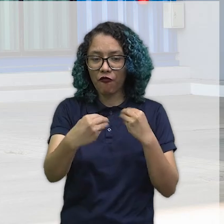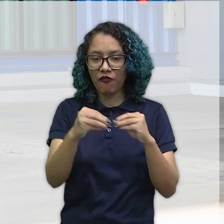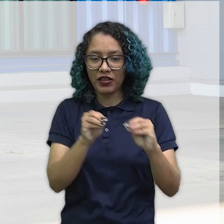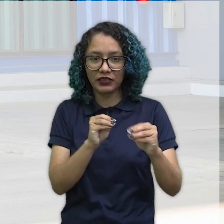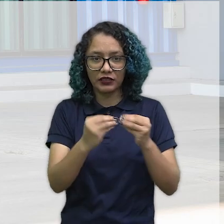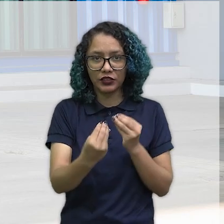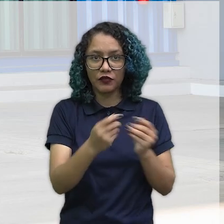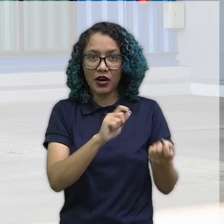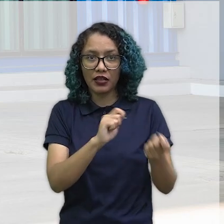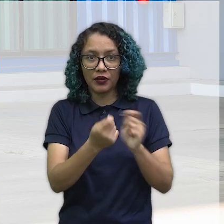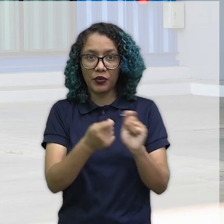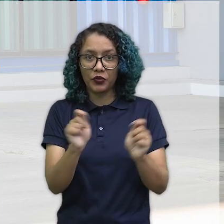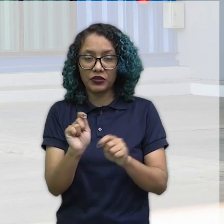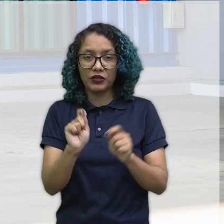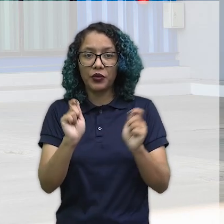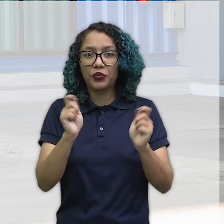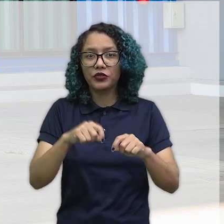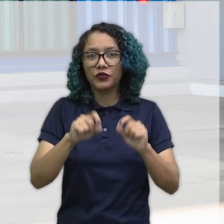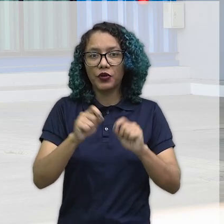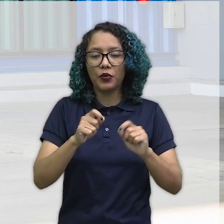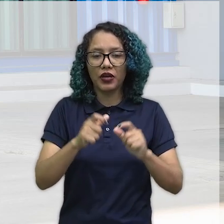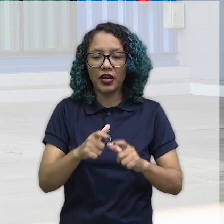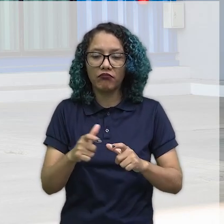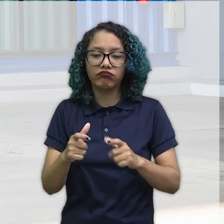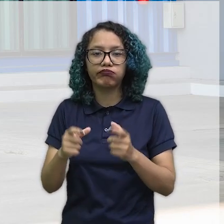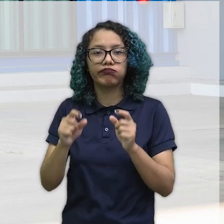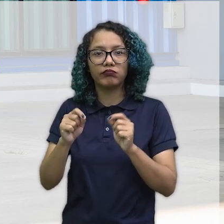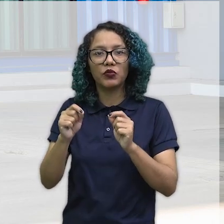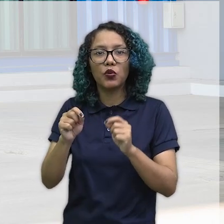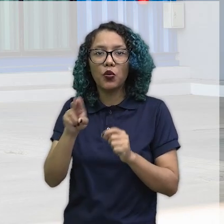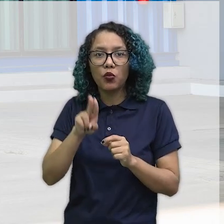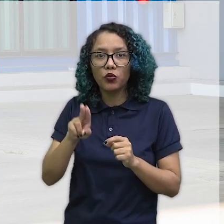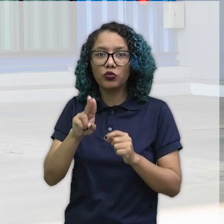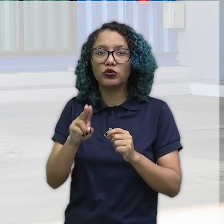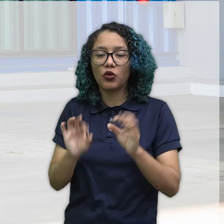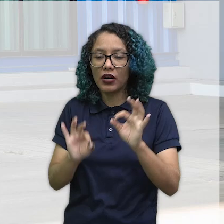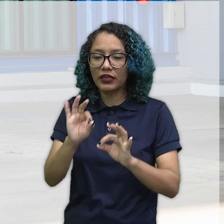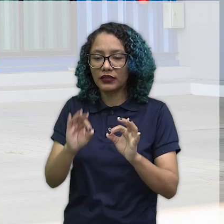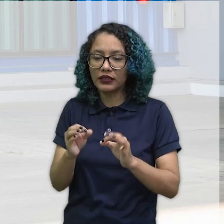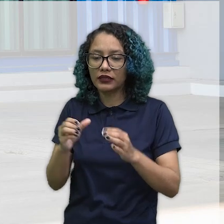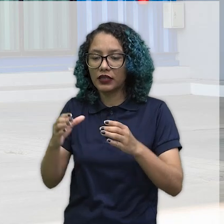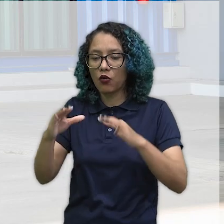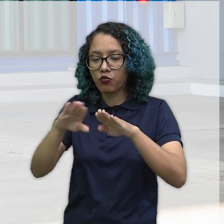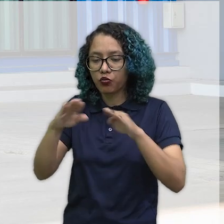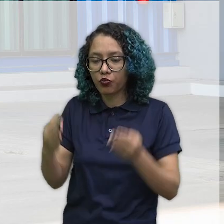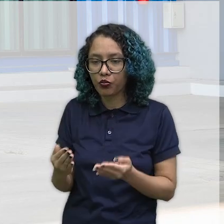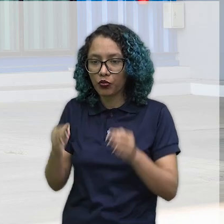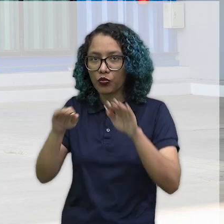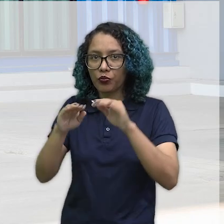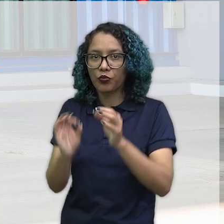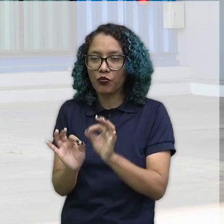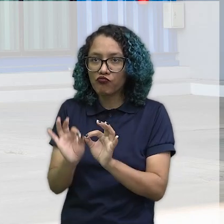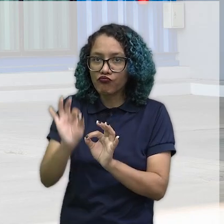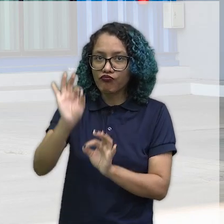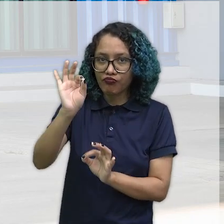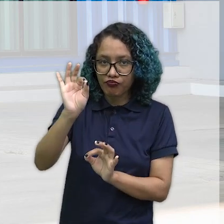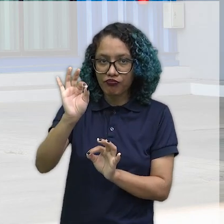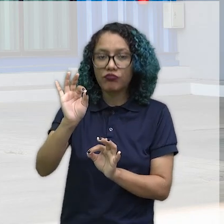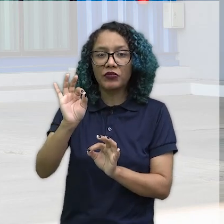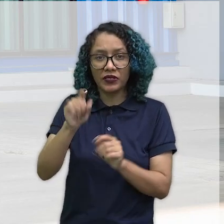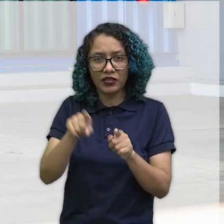É possível maximizar o uso do espaço vertical e horizontal, criando ambientes funcionais e